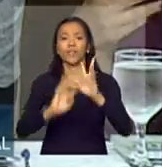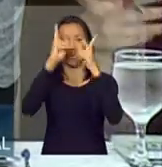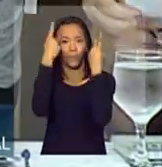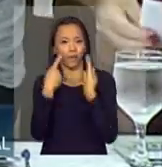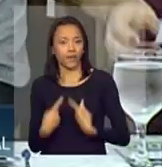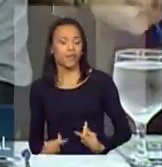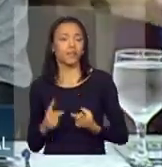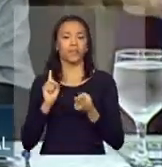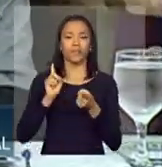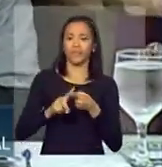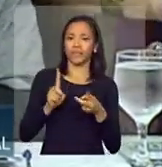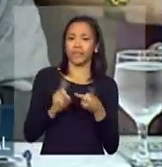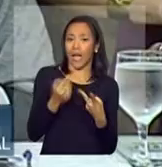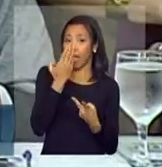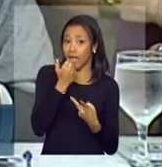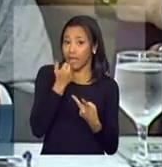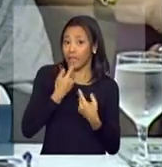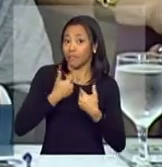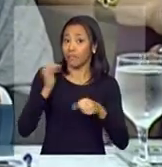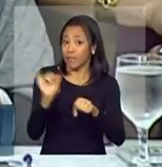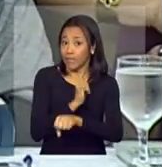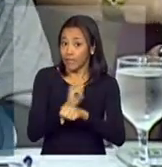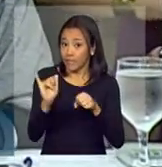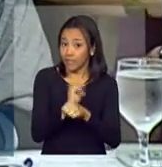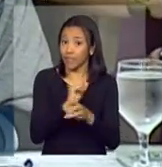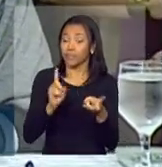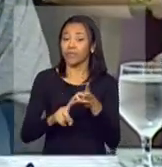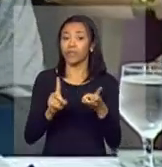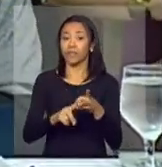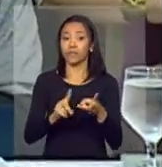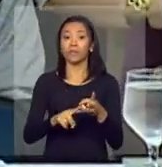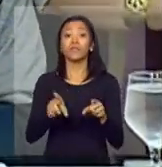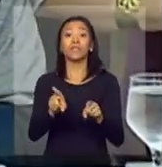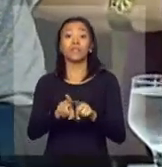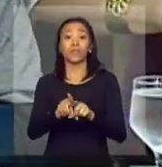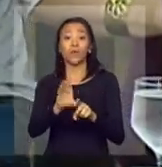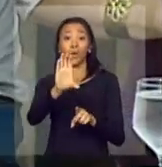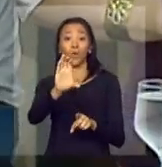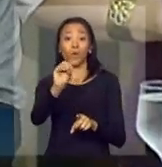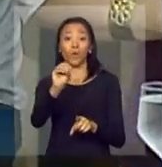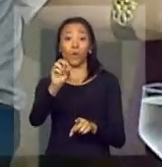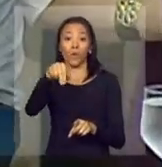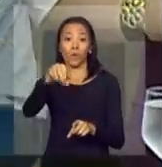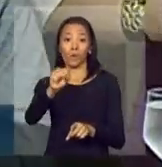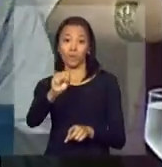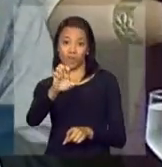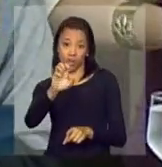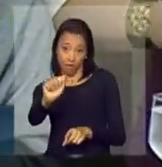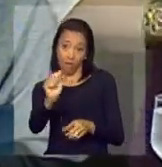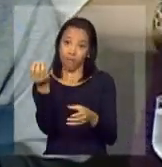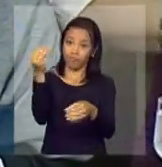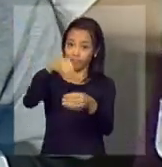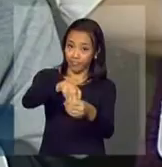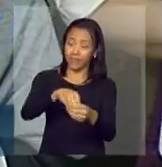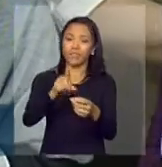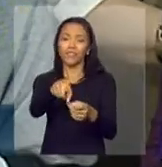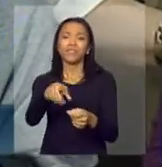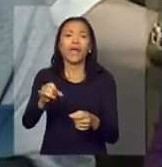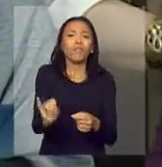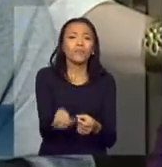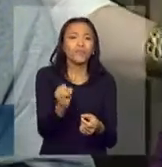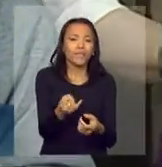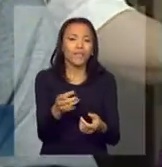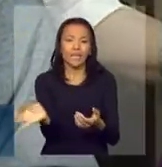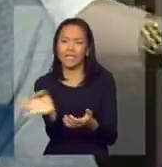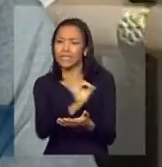à alimentação e o Sistema Nacional de Segurança Alimentar e Nutricional, de maneira que todos e todas estão convidados a fazerem um bom proveito de